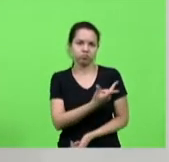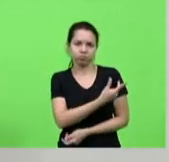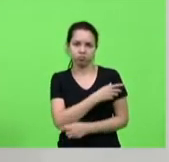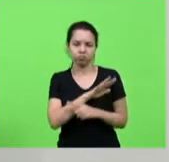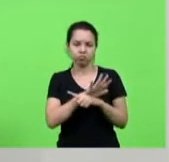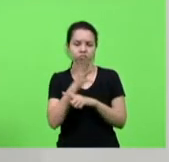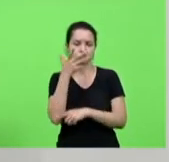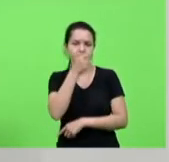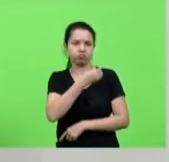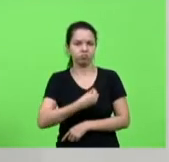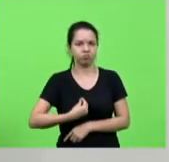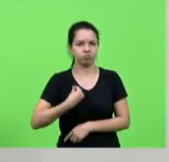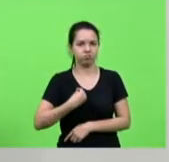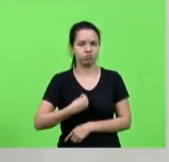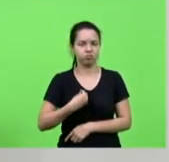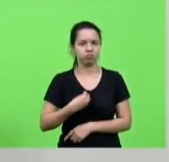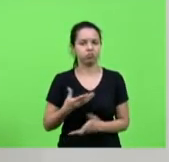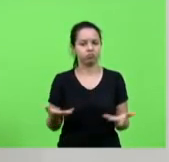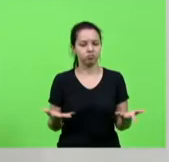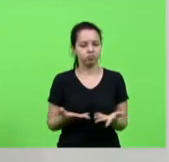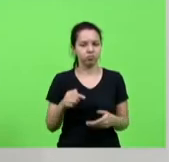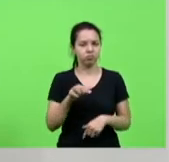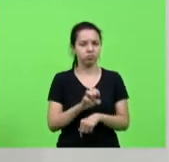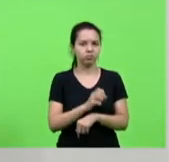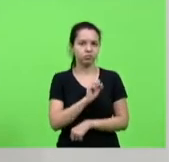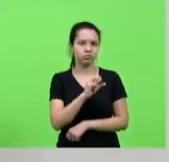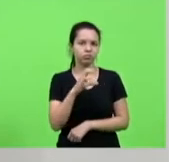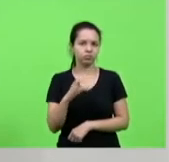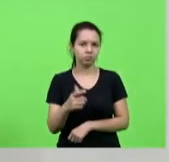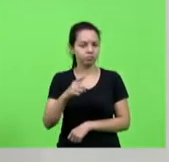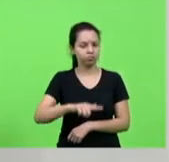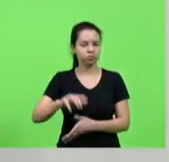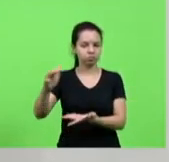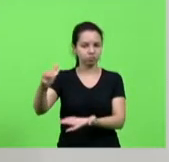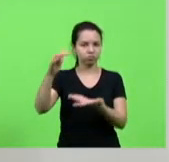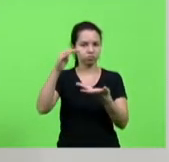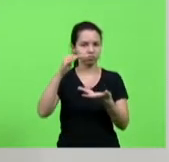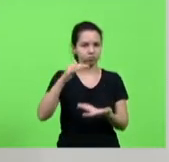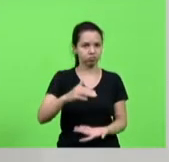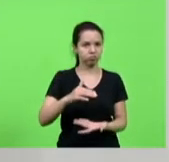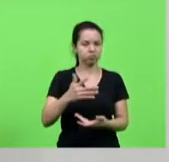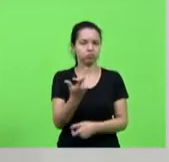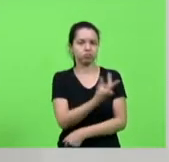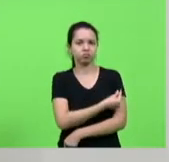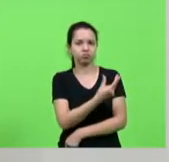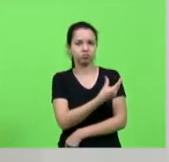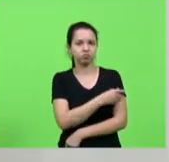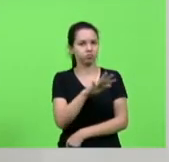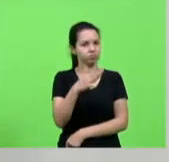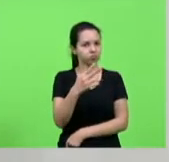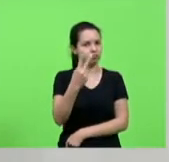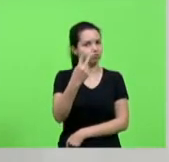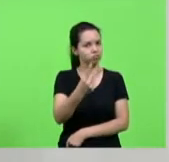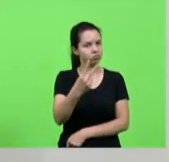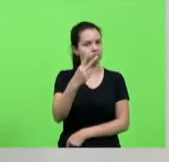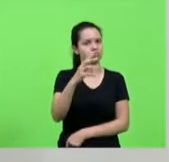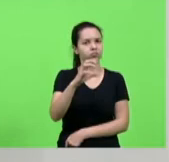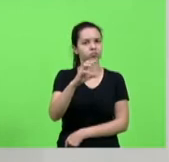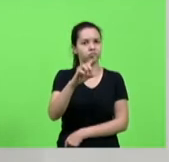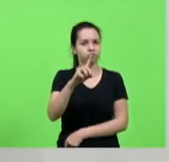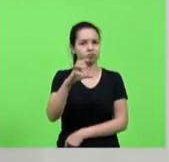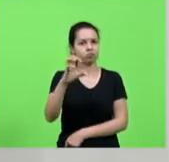hoje, nosso Estado recebeu mais um lote do governo federal de praticamente 210 mil doses